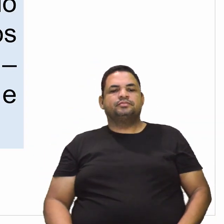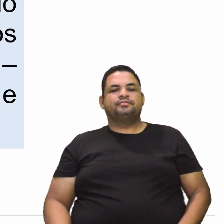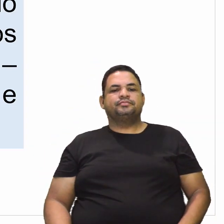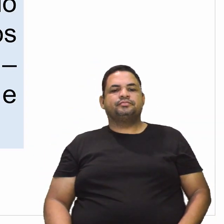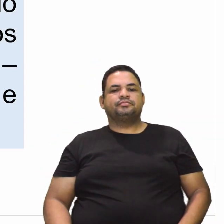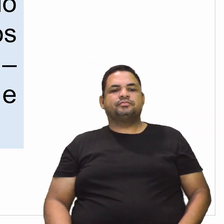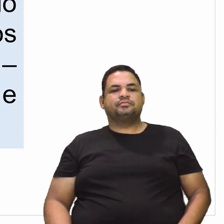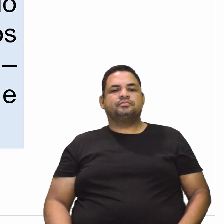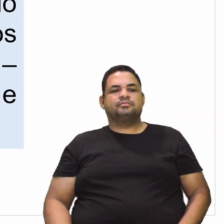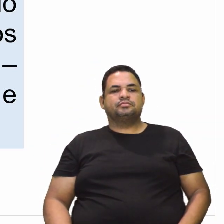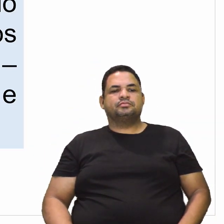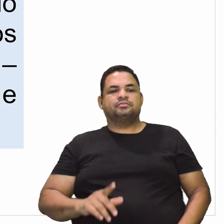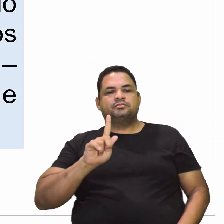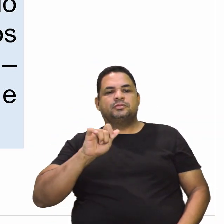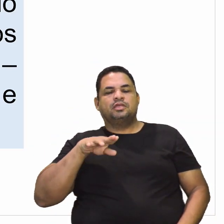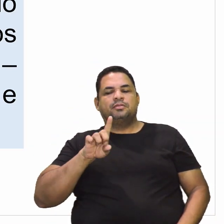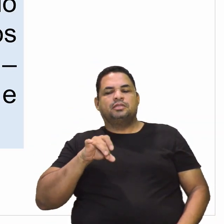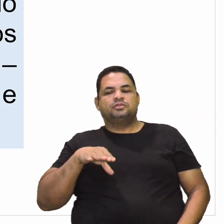os germanos,